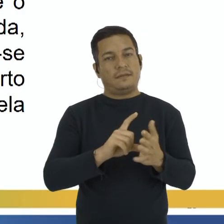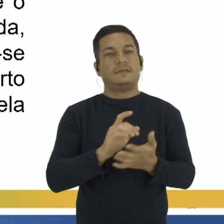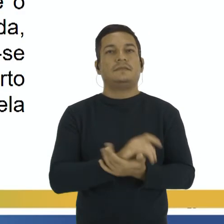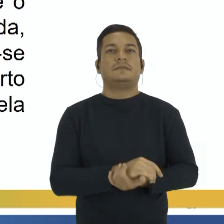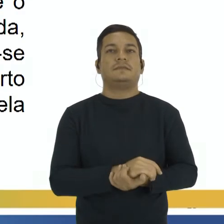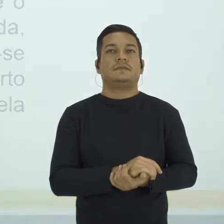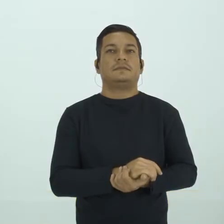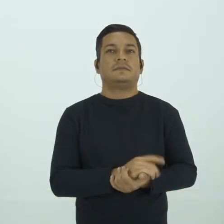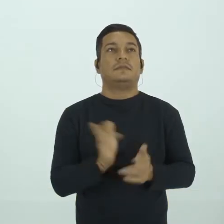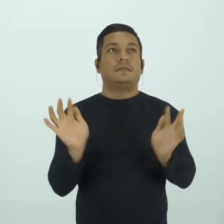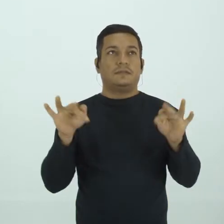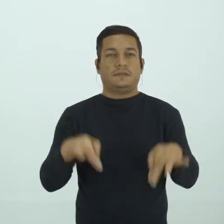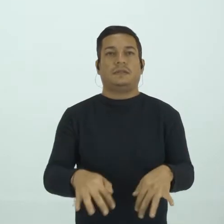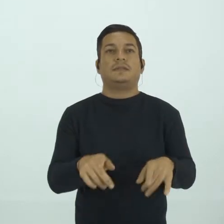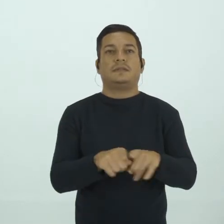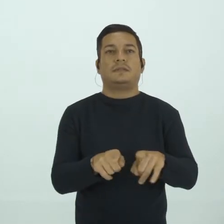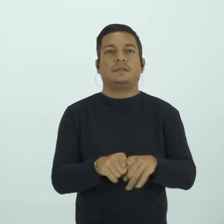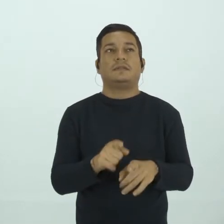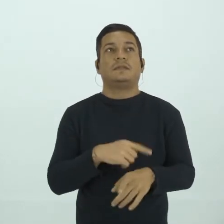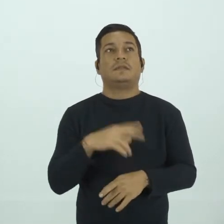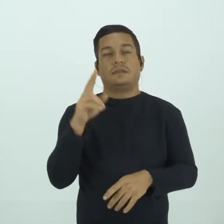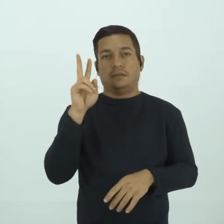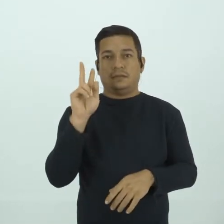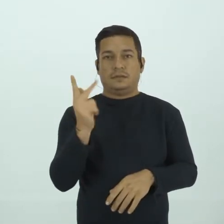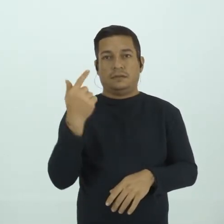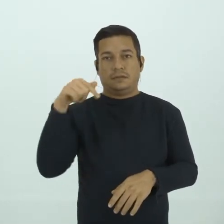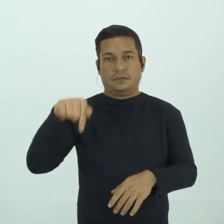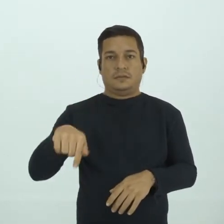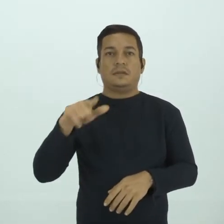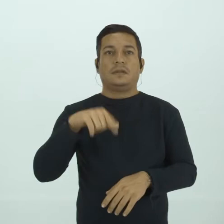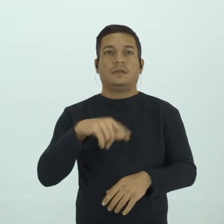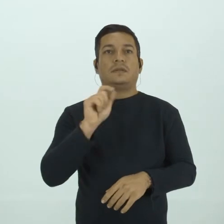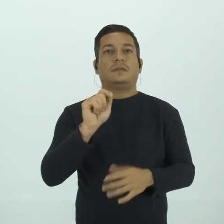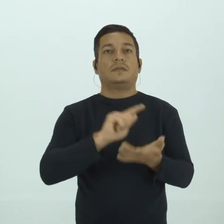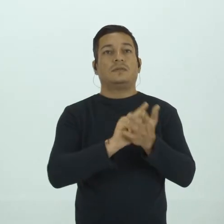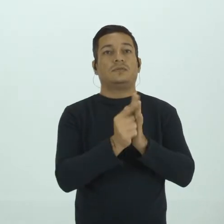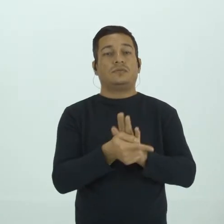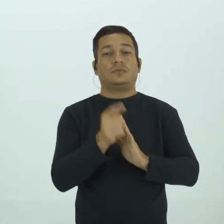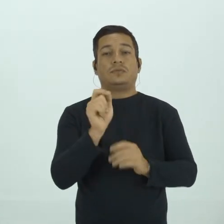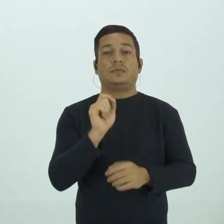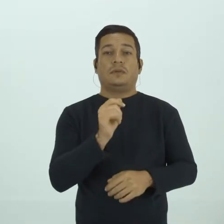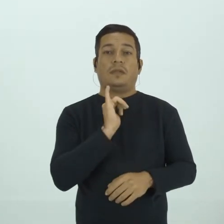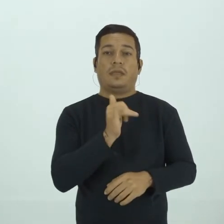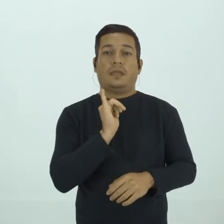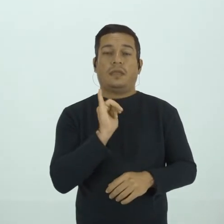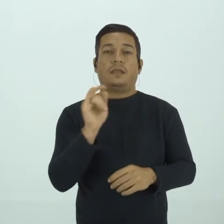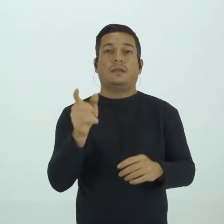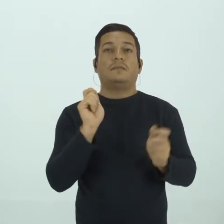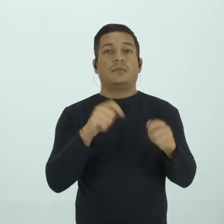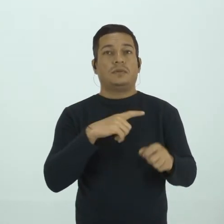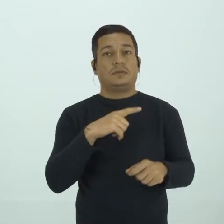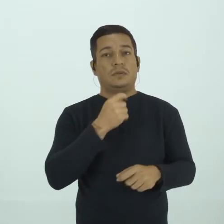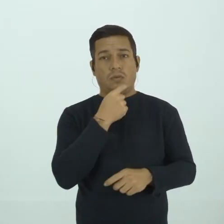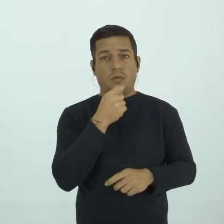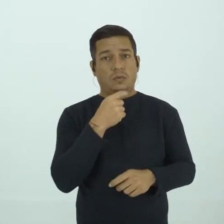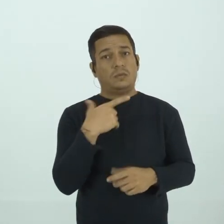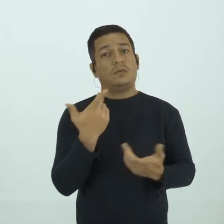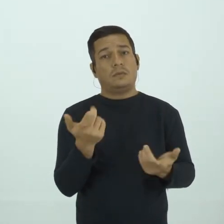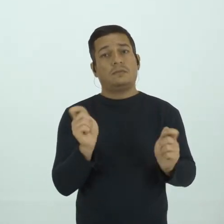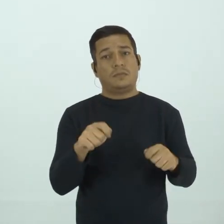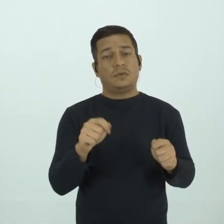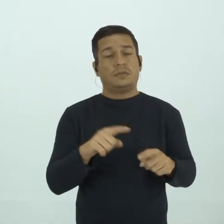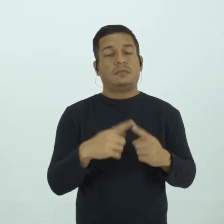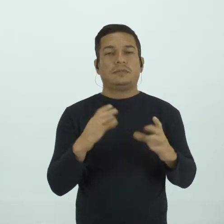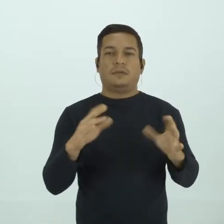E as nossas considerações finais. Gente, a HQ, ela, como eu falei para vocês, ela pode ou não ter, né, humor como elemento.